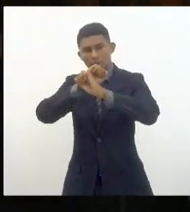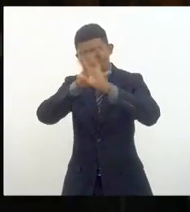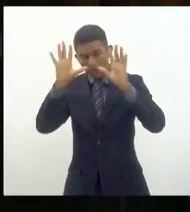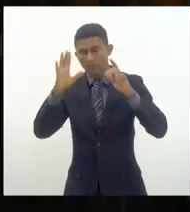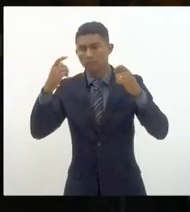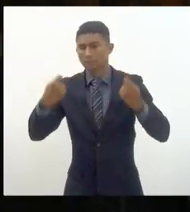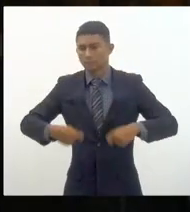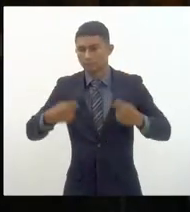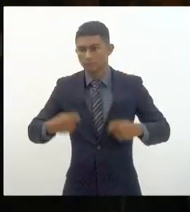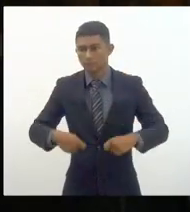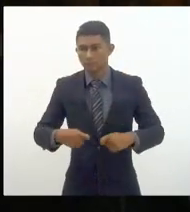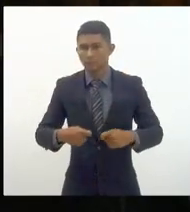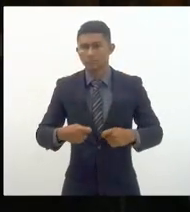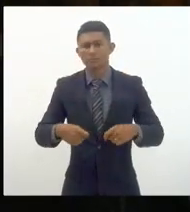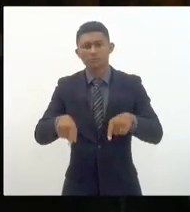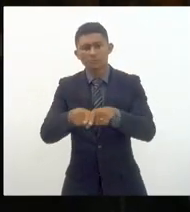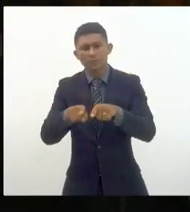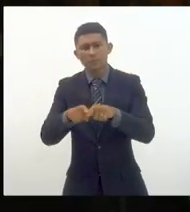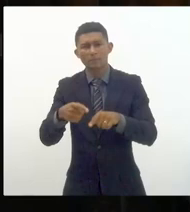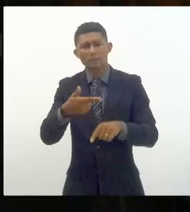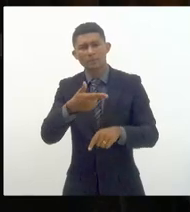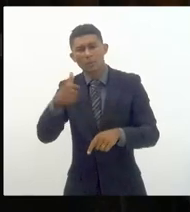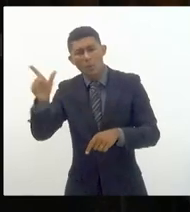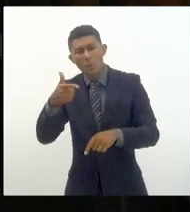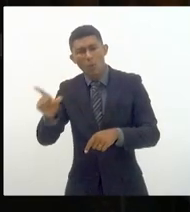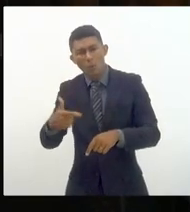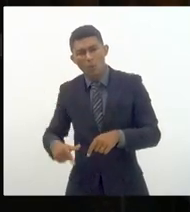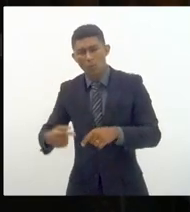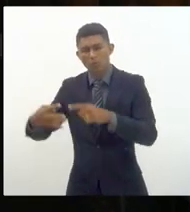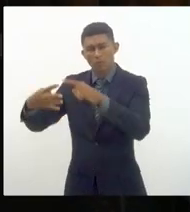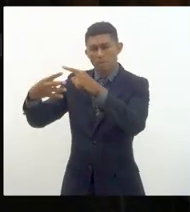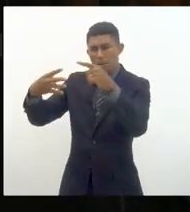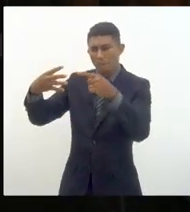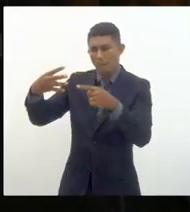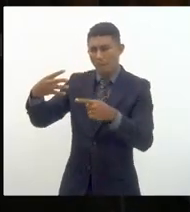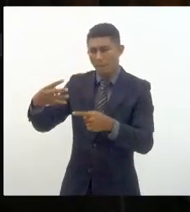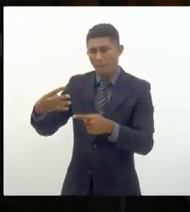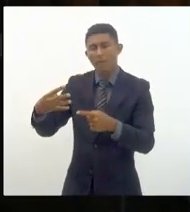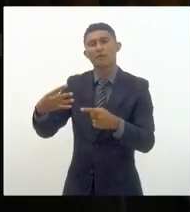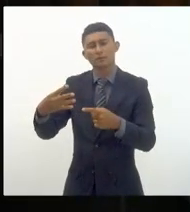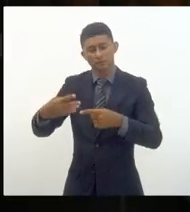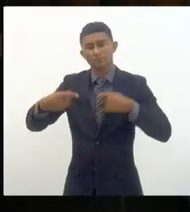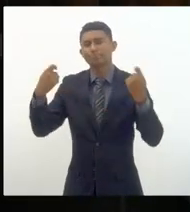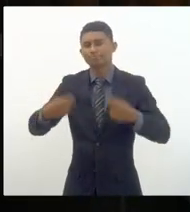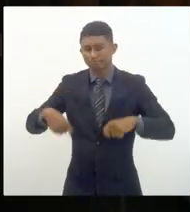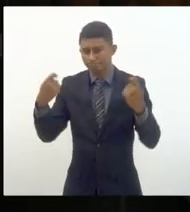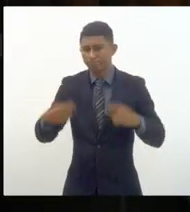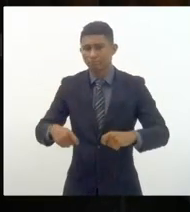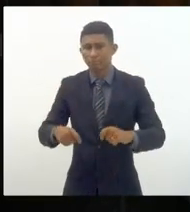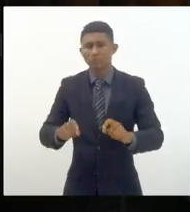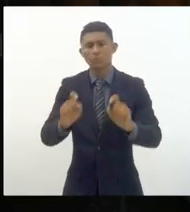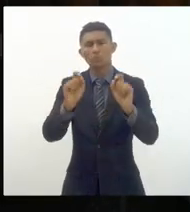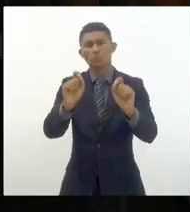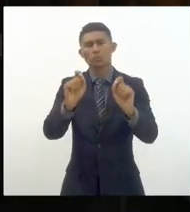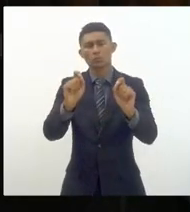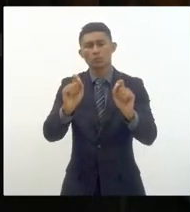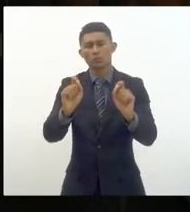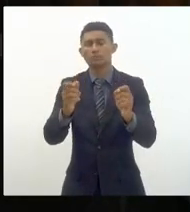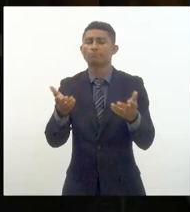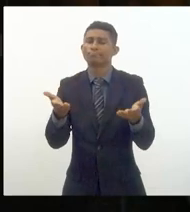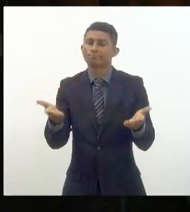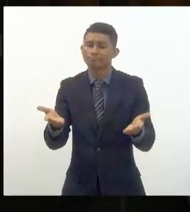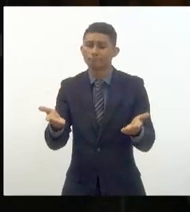entre outros predicados fundamentais e necessários da relação do